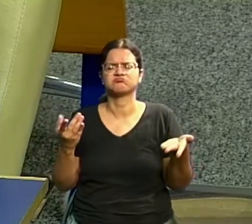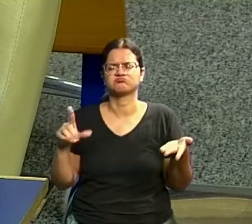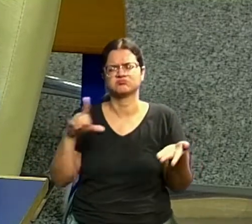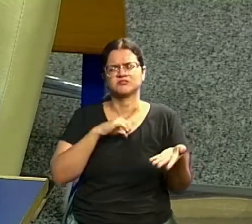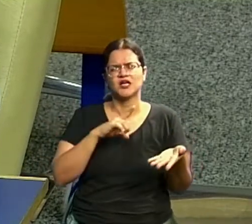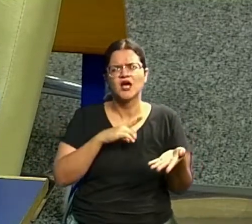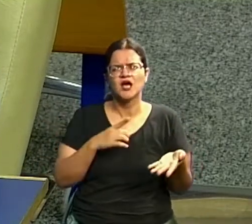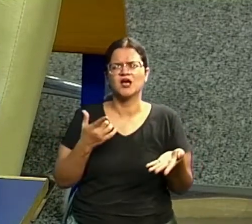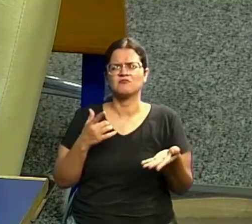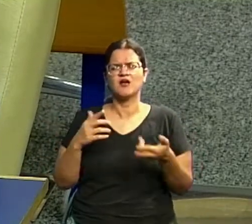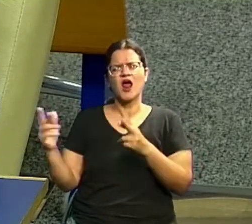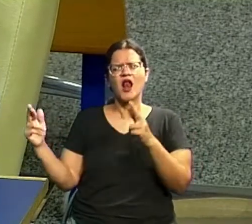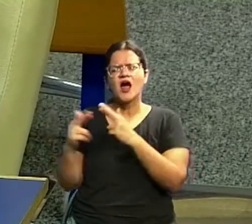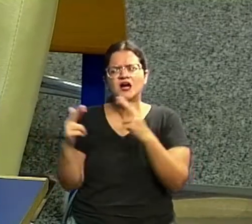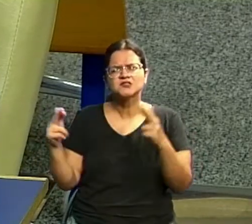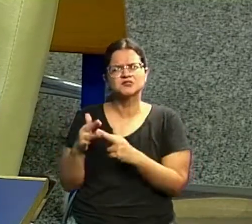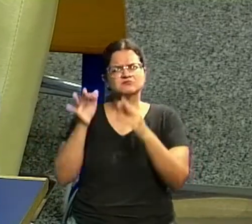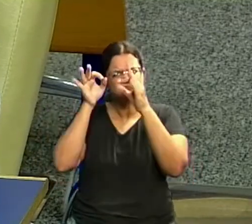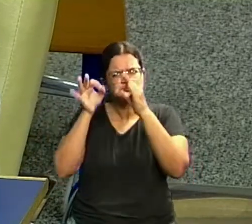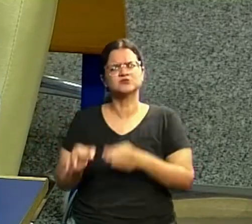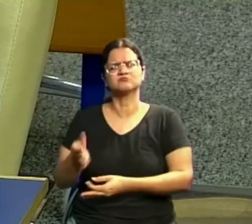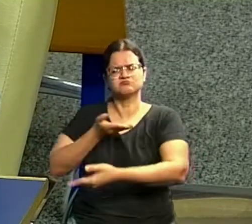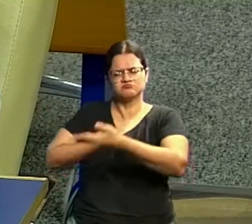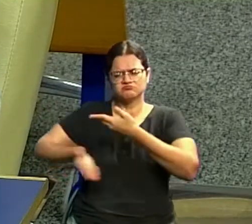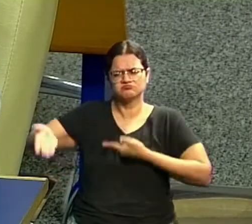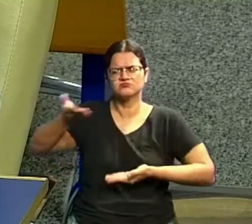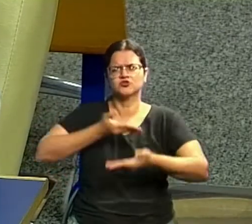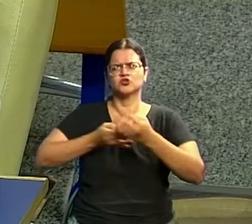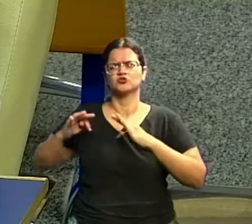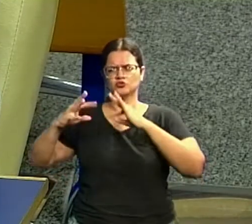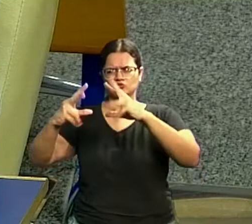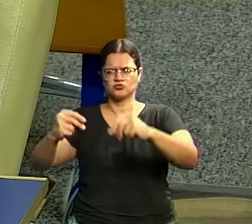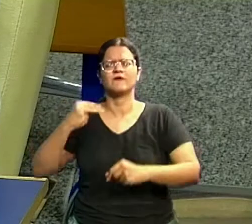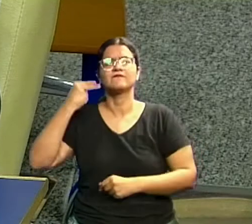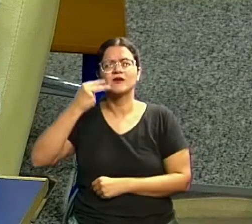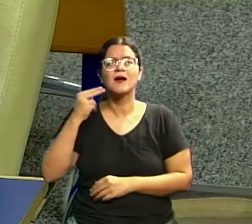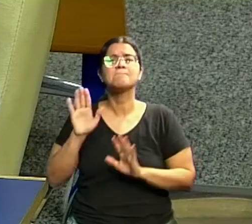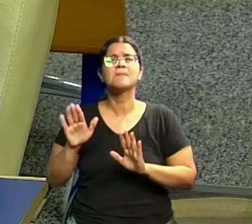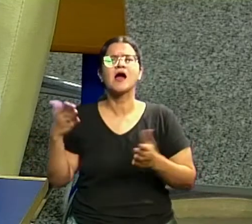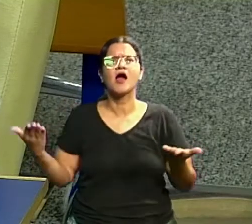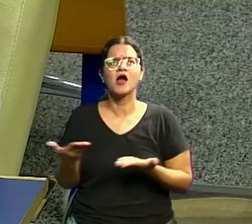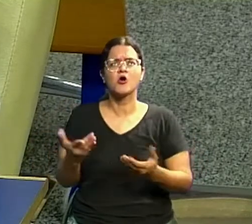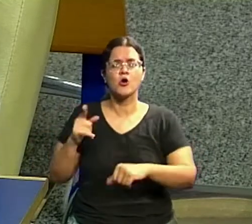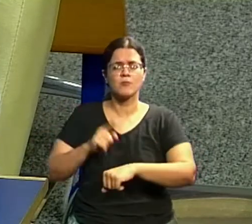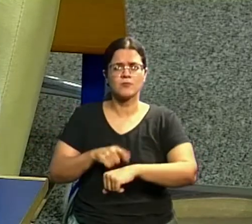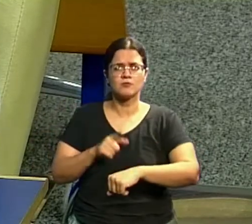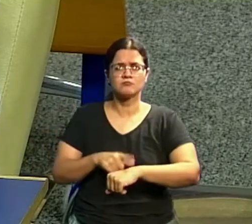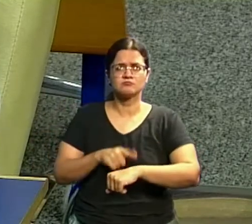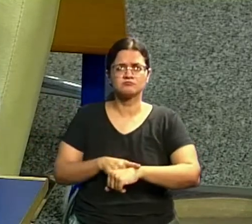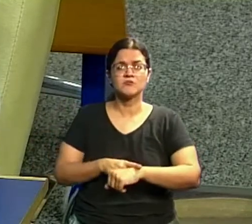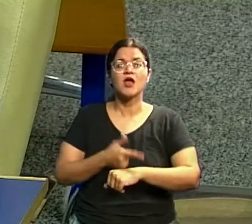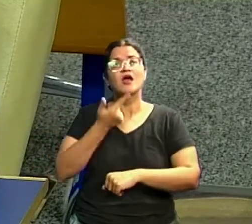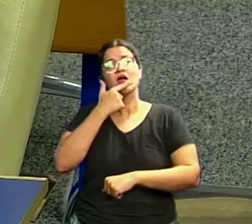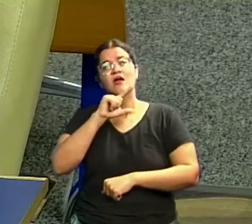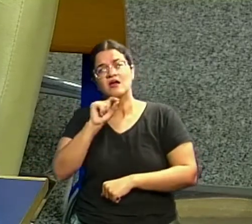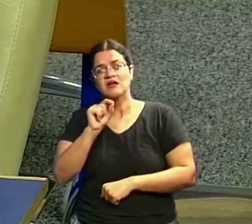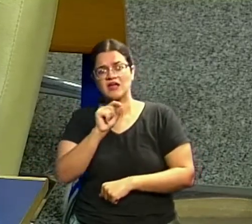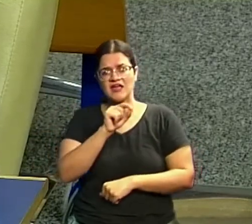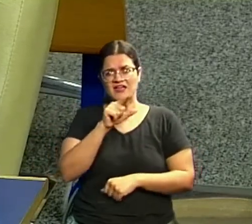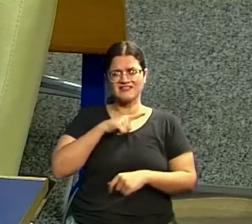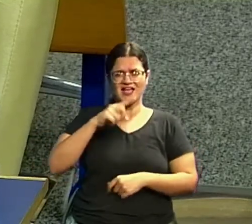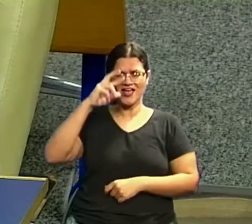relação honesta e correta entre os parlamentares, né? Mas nesse momento, quem dirige a casa